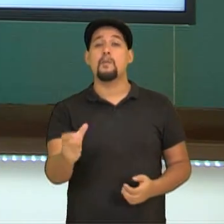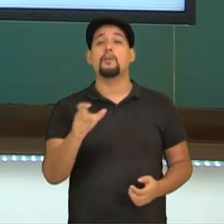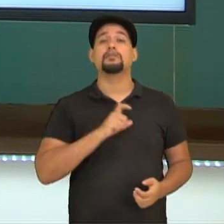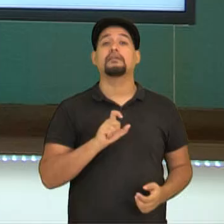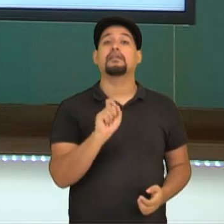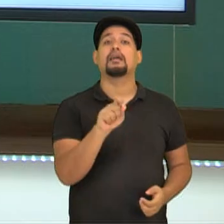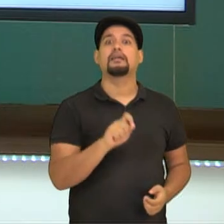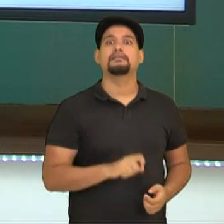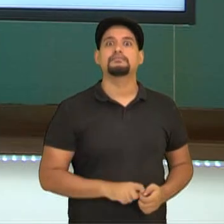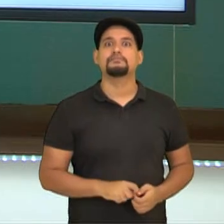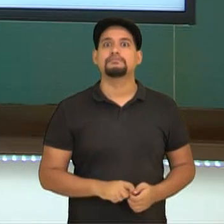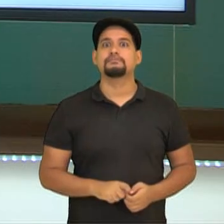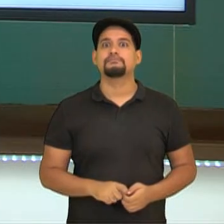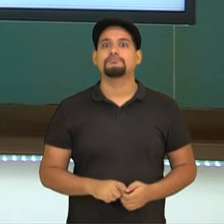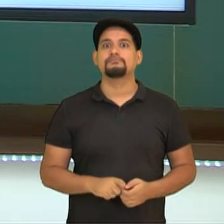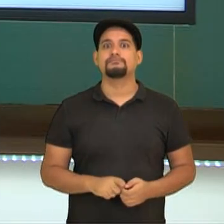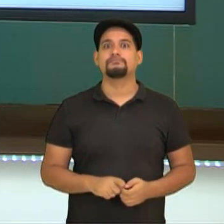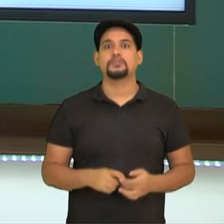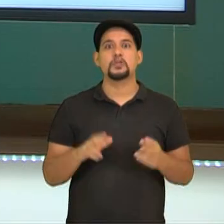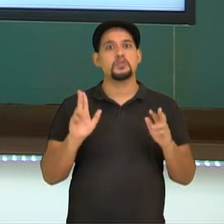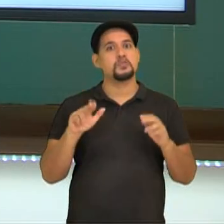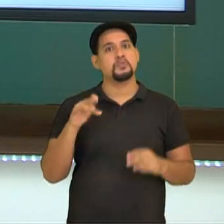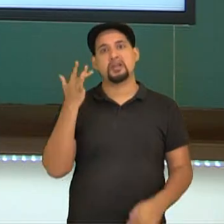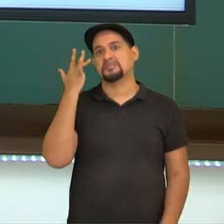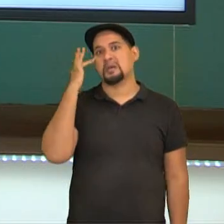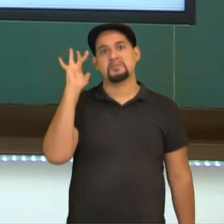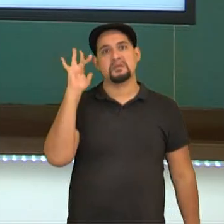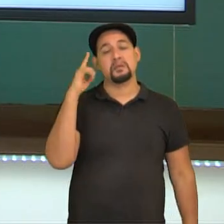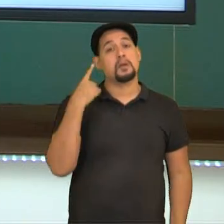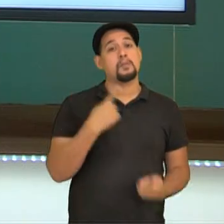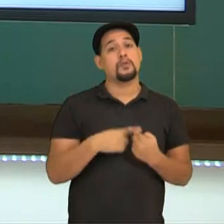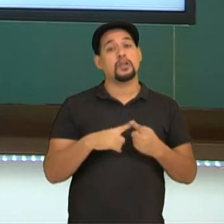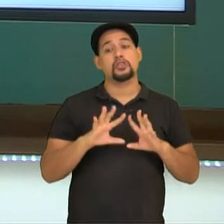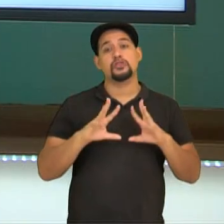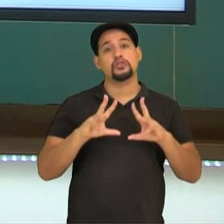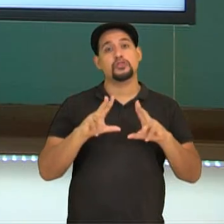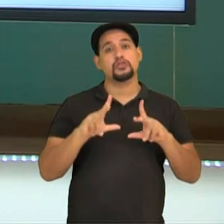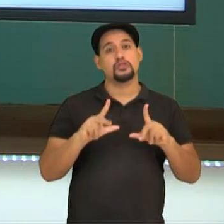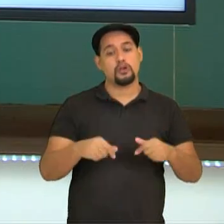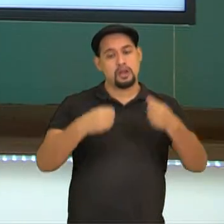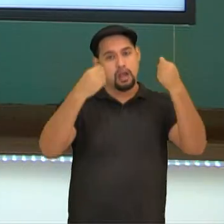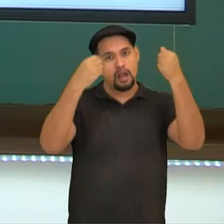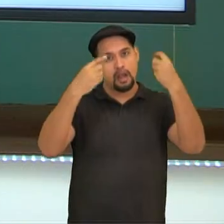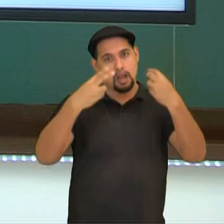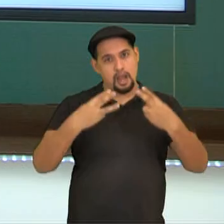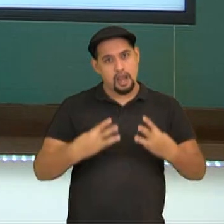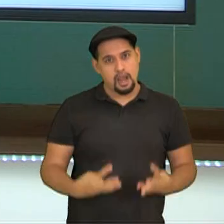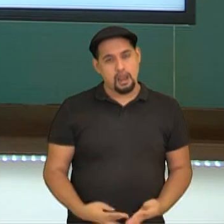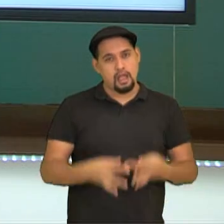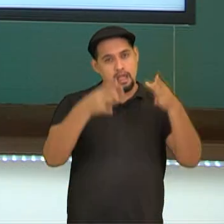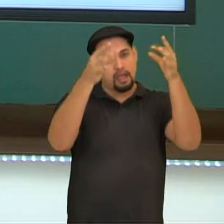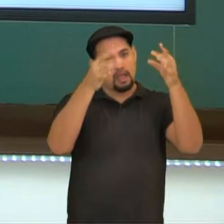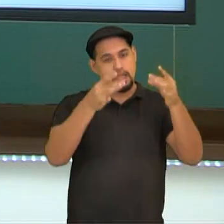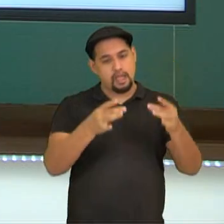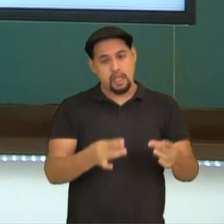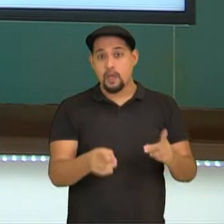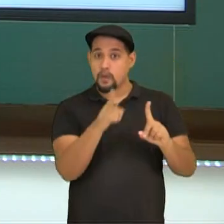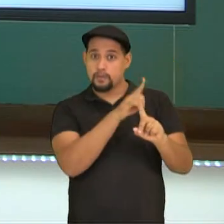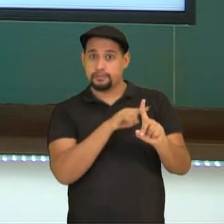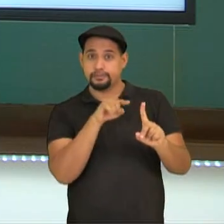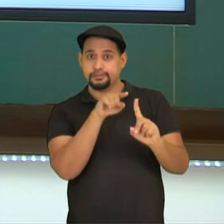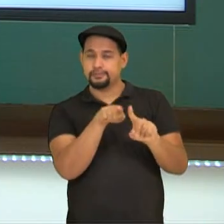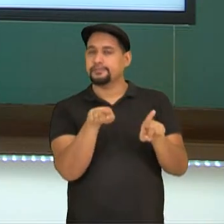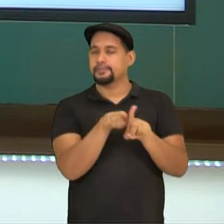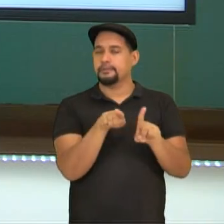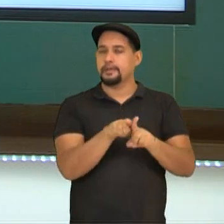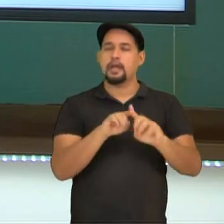herança? Nunca iremos saber, porque todos conseguiram pontuar de acordo com o seu objetivo, de acordo